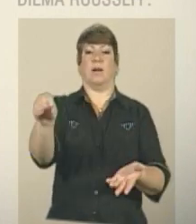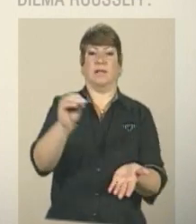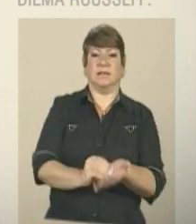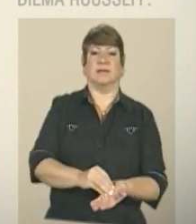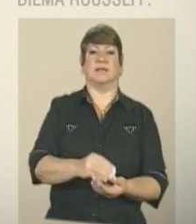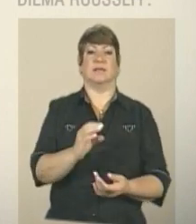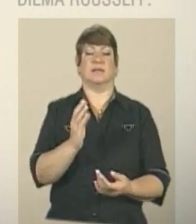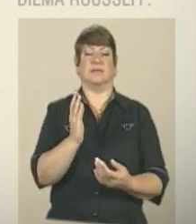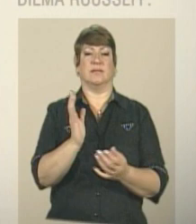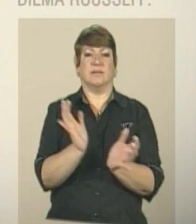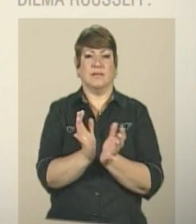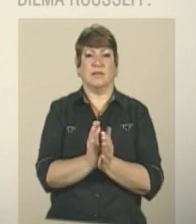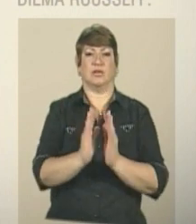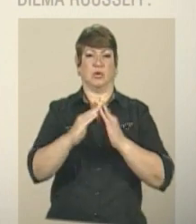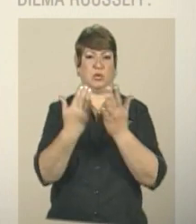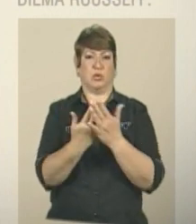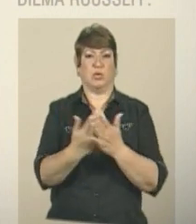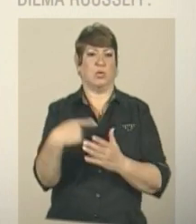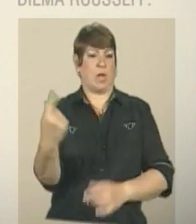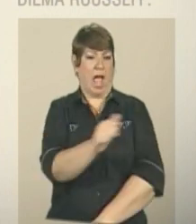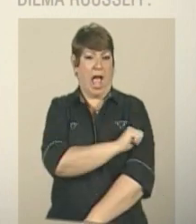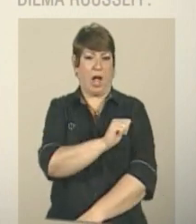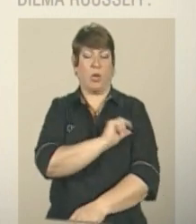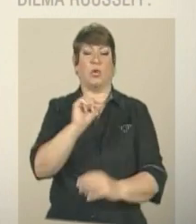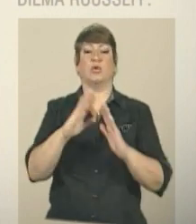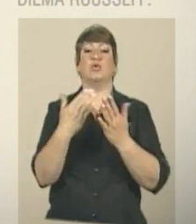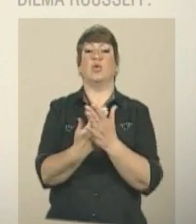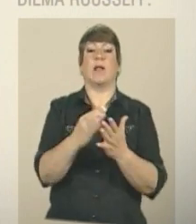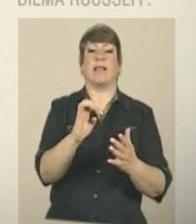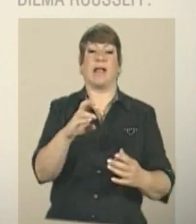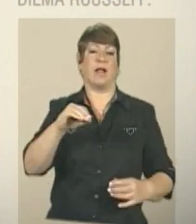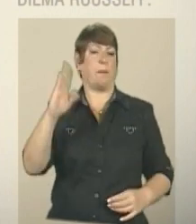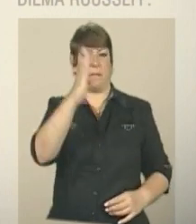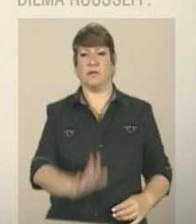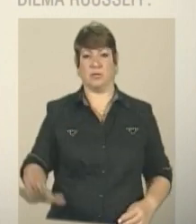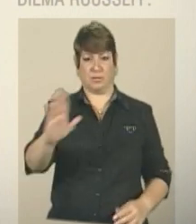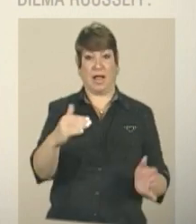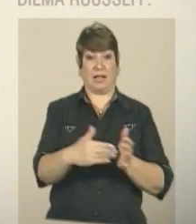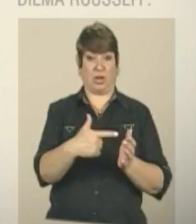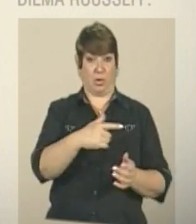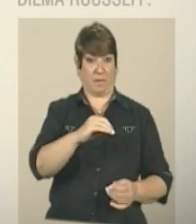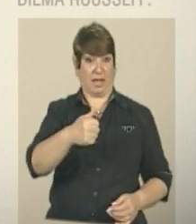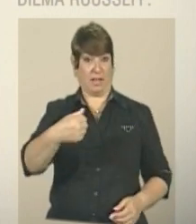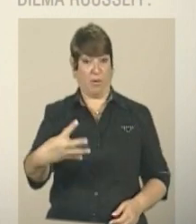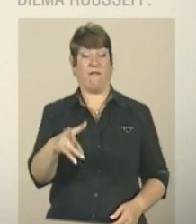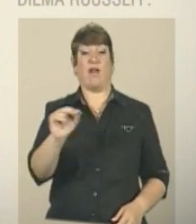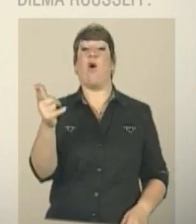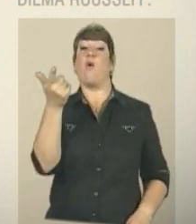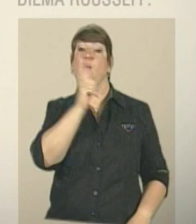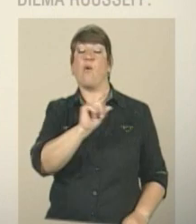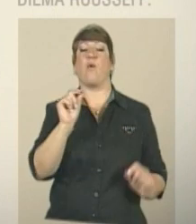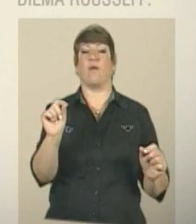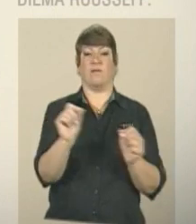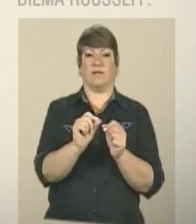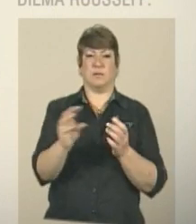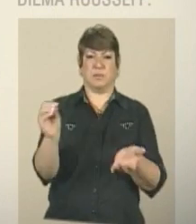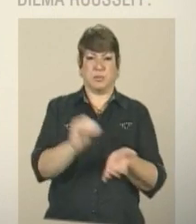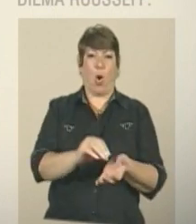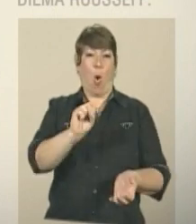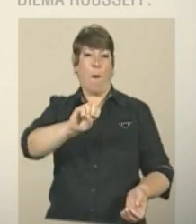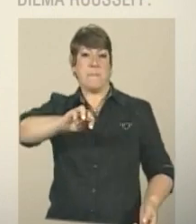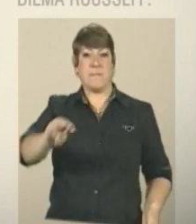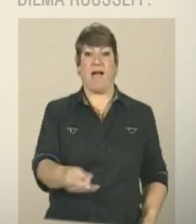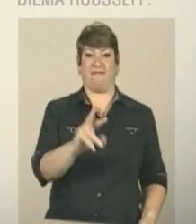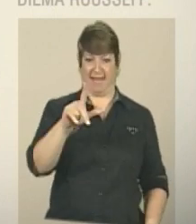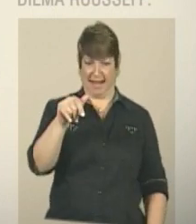alunos em cursos técnicos em todo o país. Até 2014, vamos preencher 8 milhões